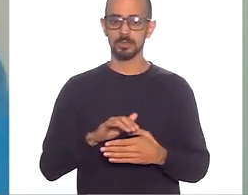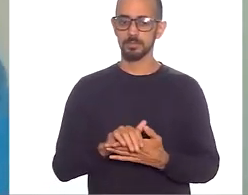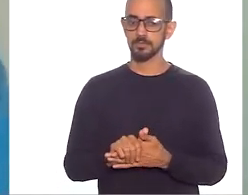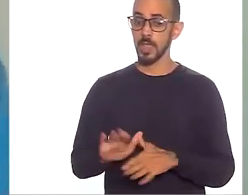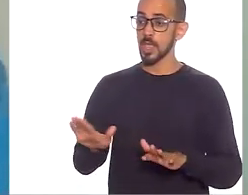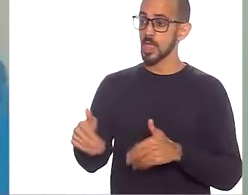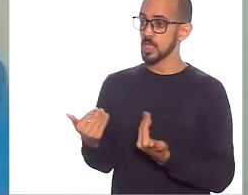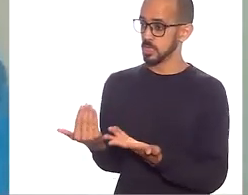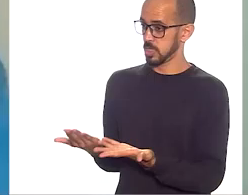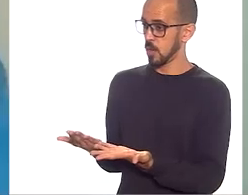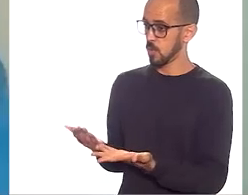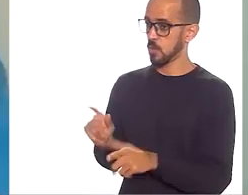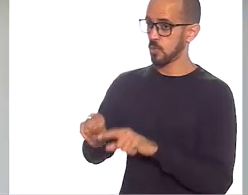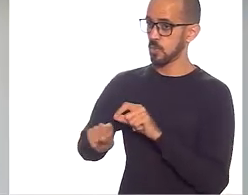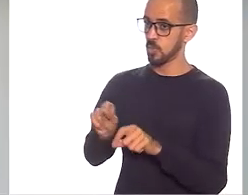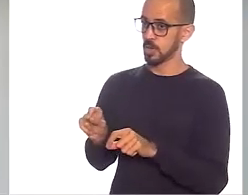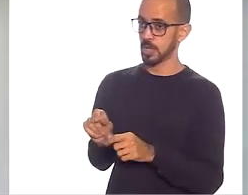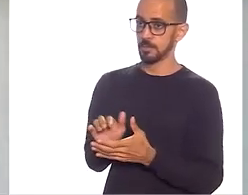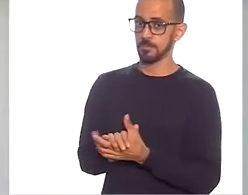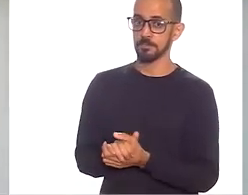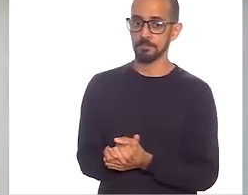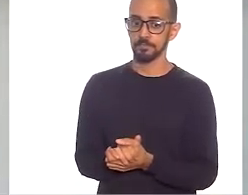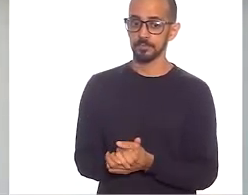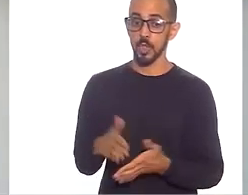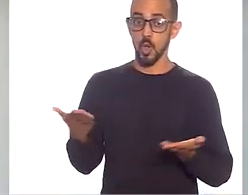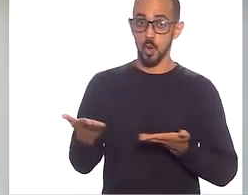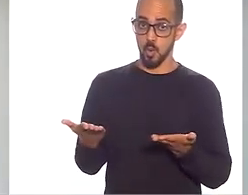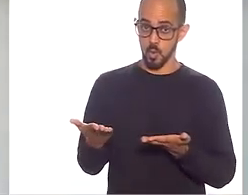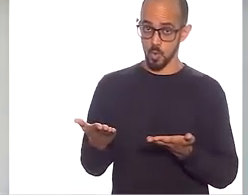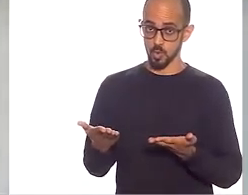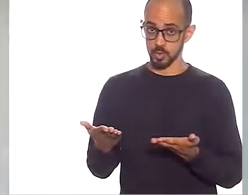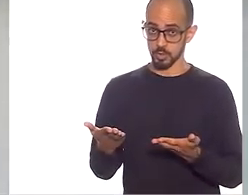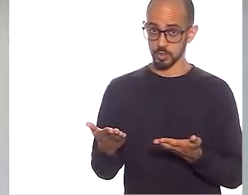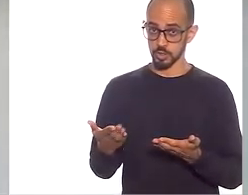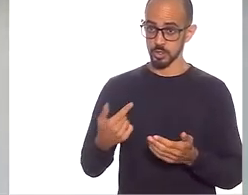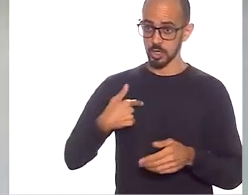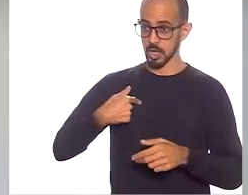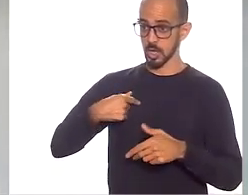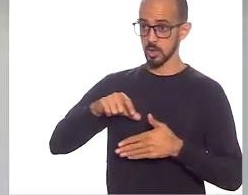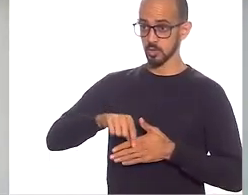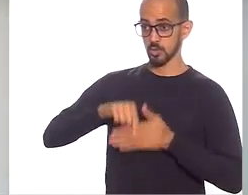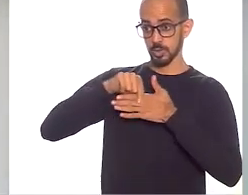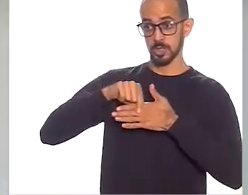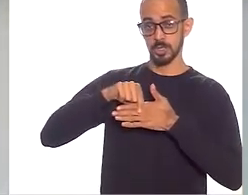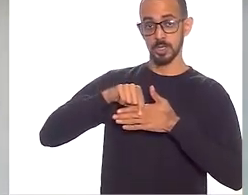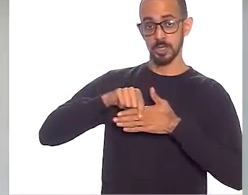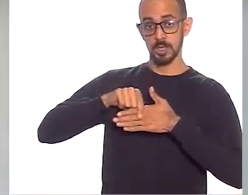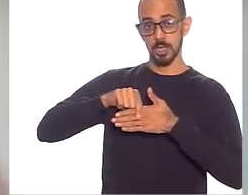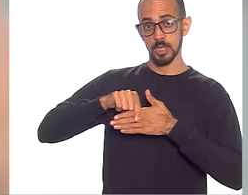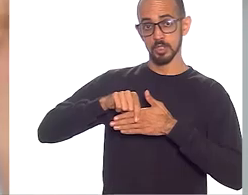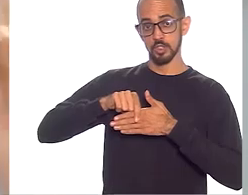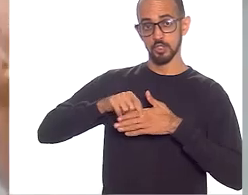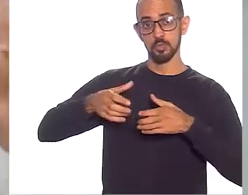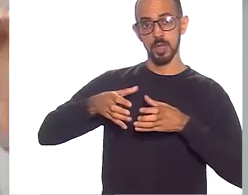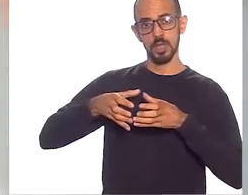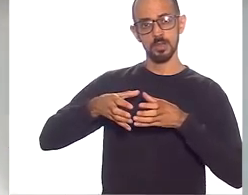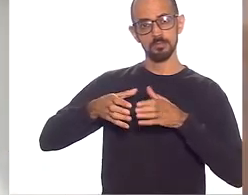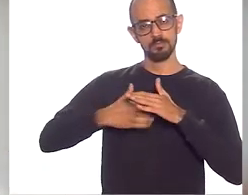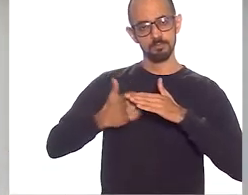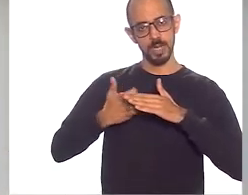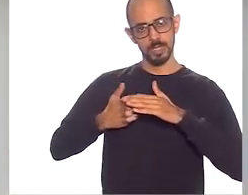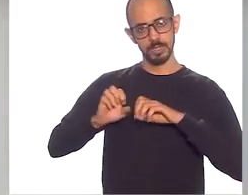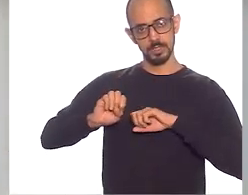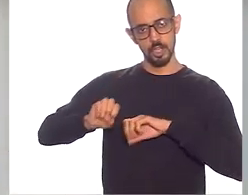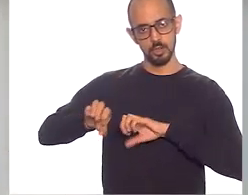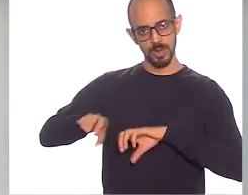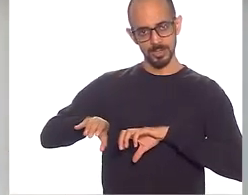educação. Então, assim, hoje, estando à frente de uma organização de educação e lidando com